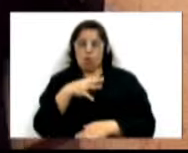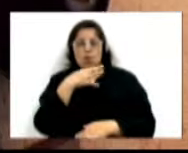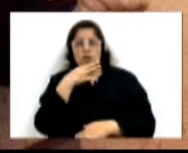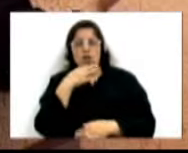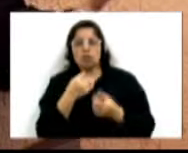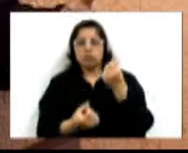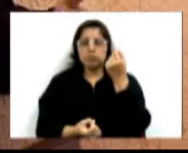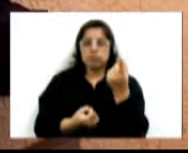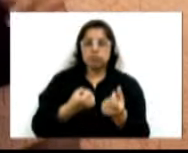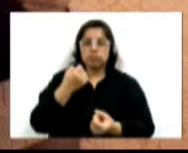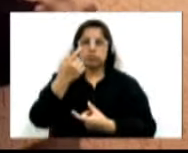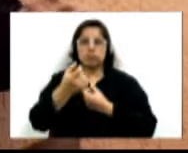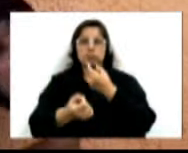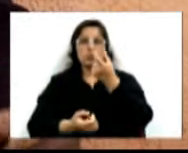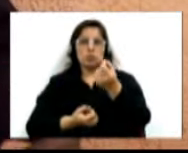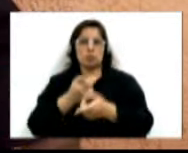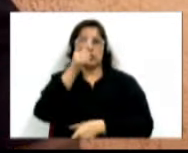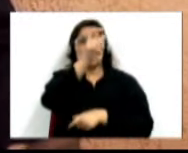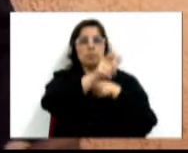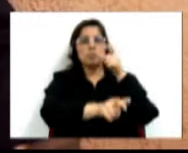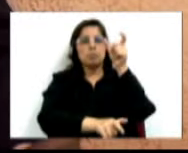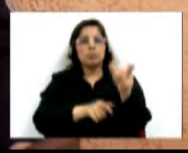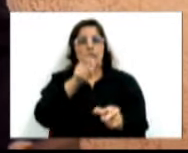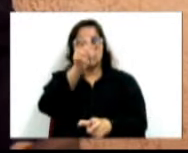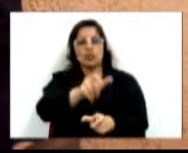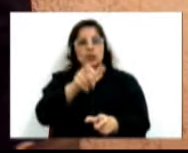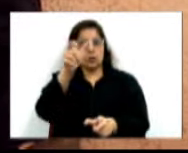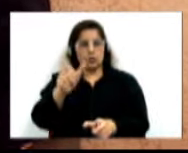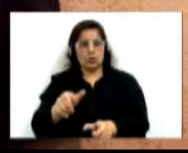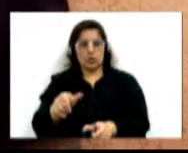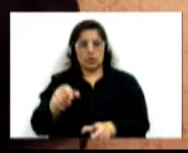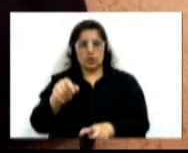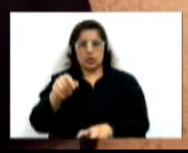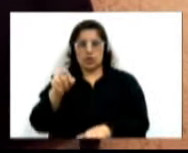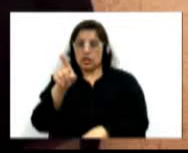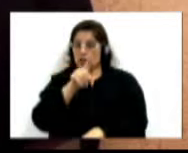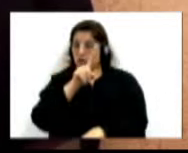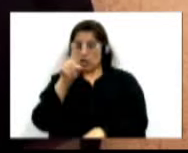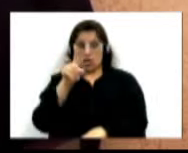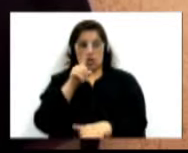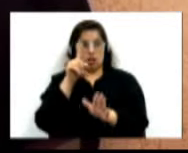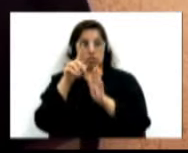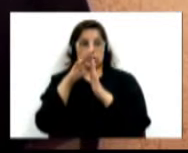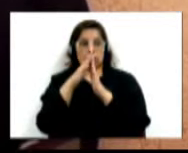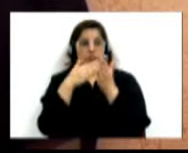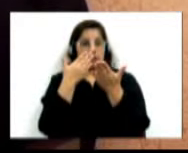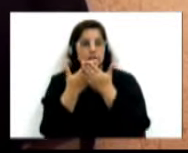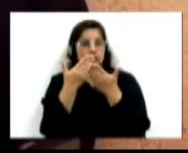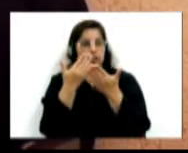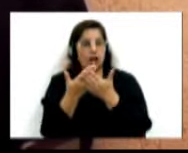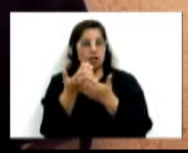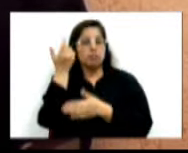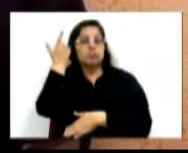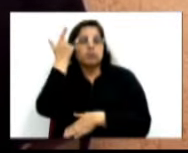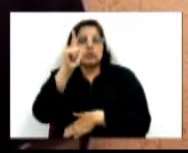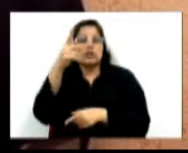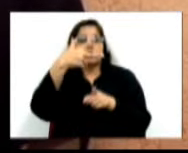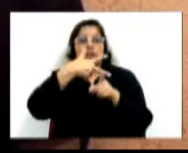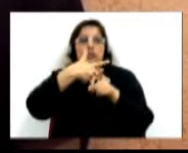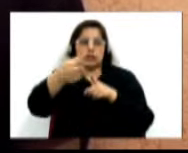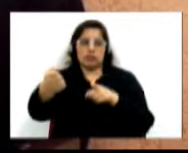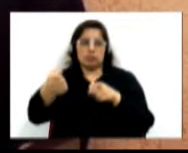muito raros os casos de pessoas que não estudaram e conseguiram vencer na vida. A maioria não consegue, a grande maioria não consegue.